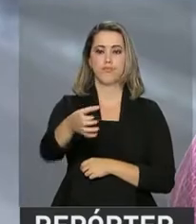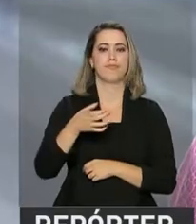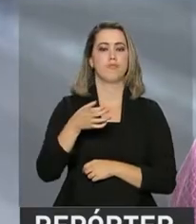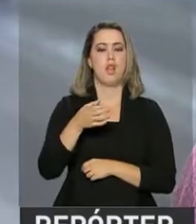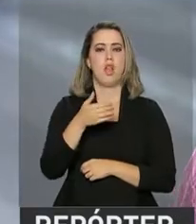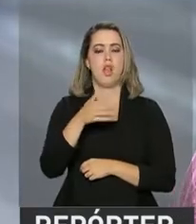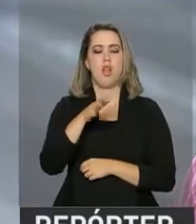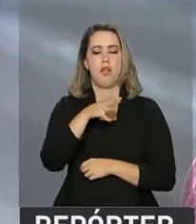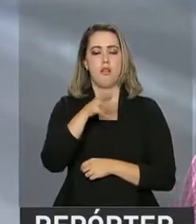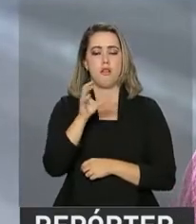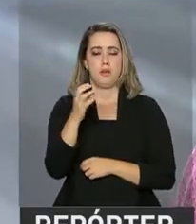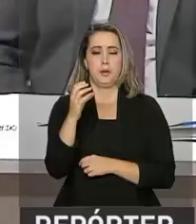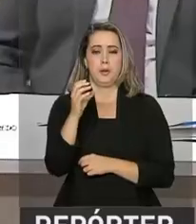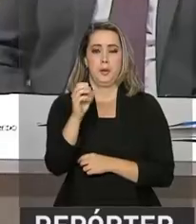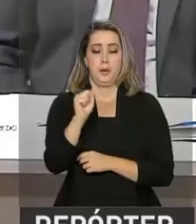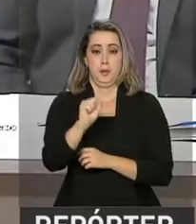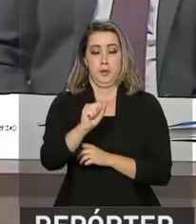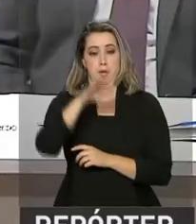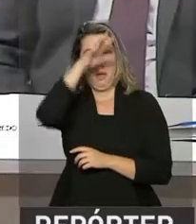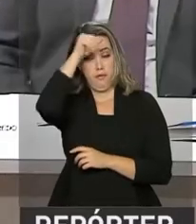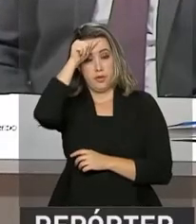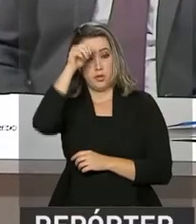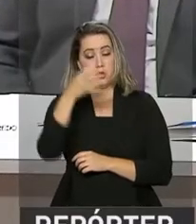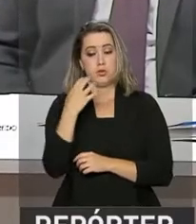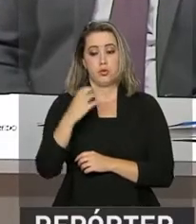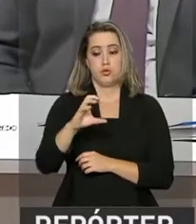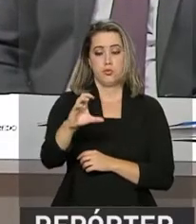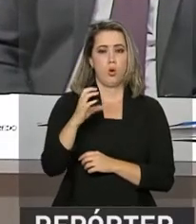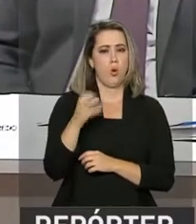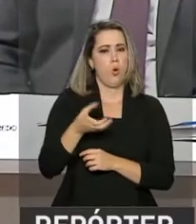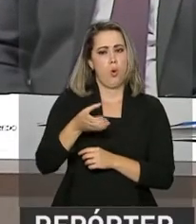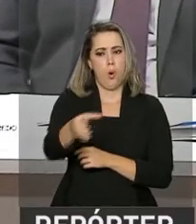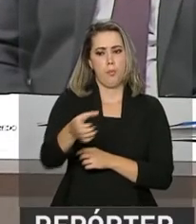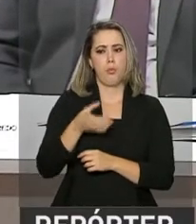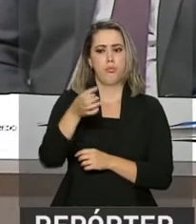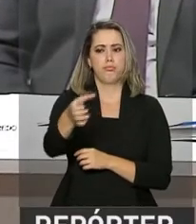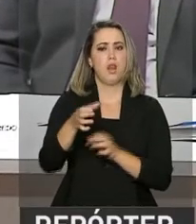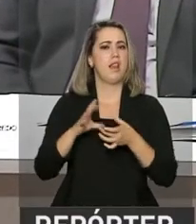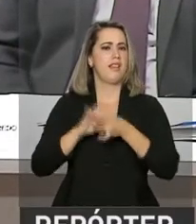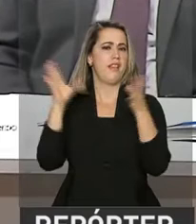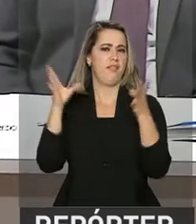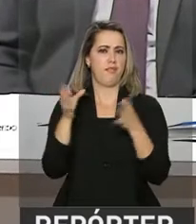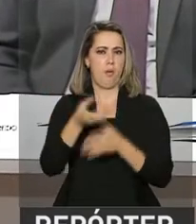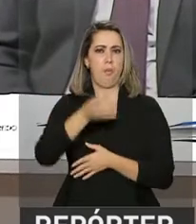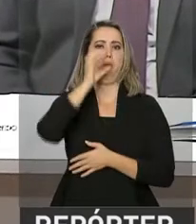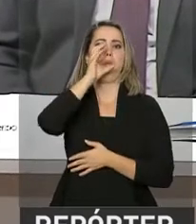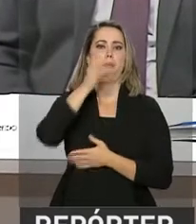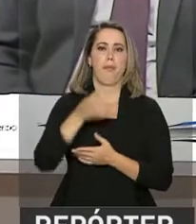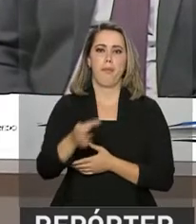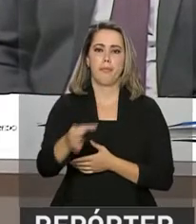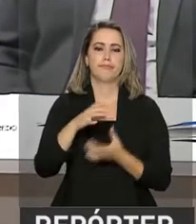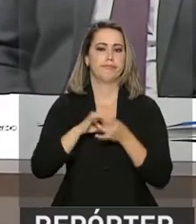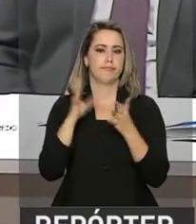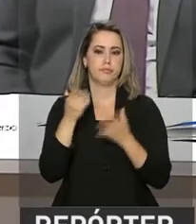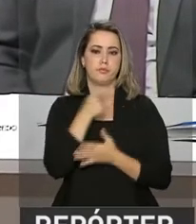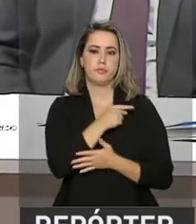que não há limite para o consumo de combustível perguntando sobre o volume do som para isso